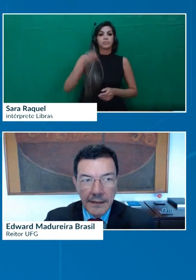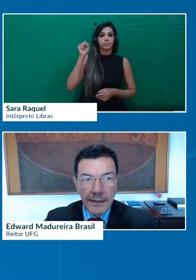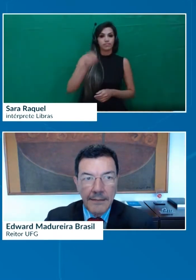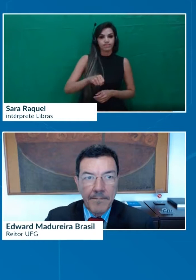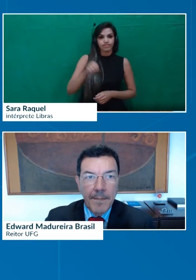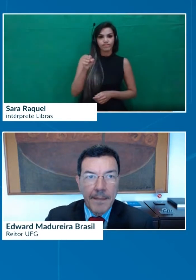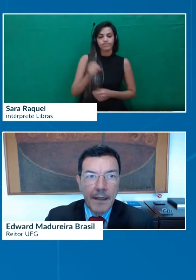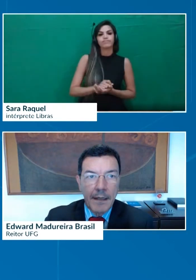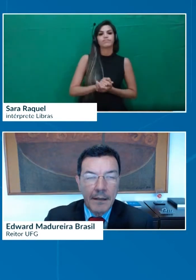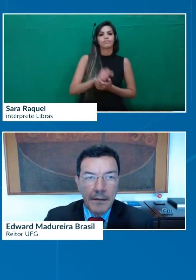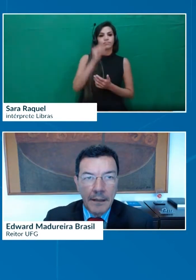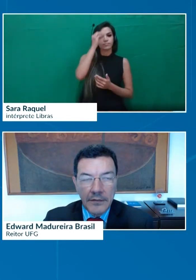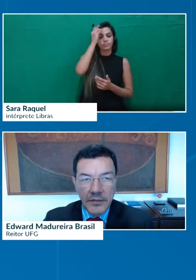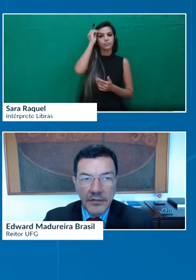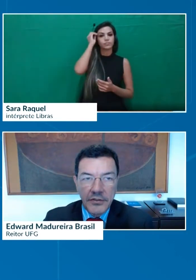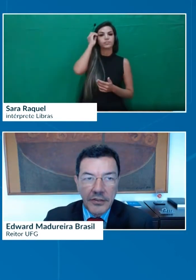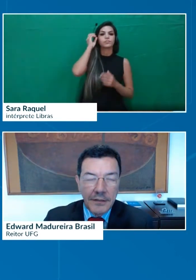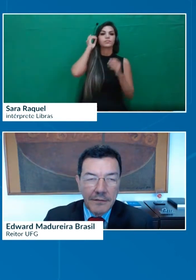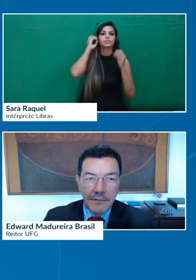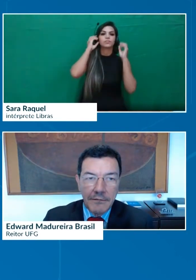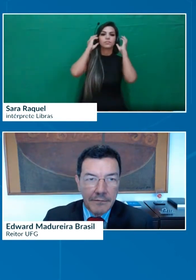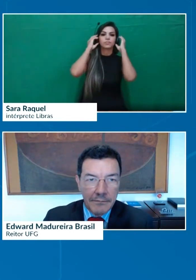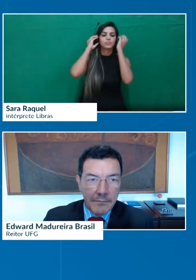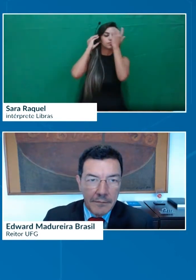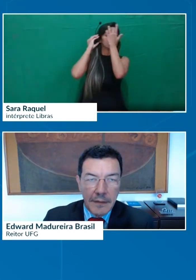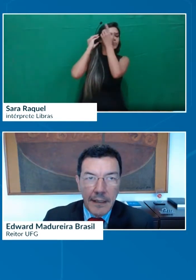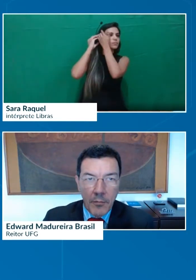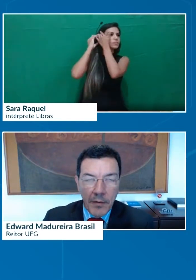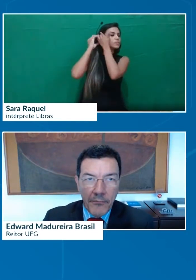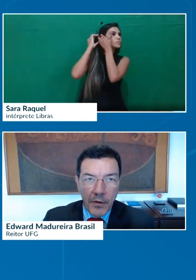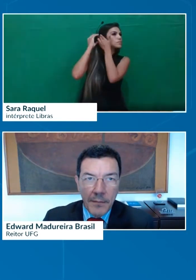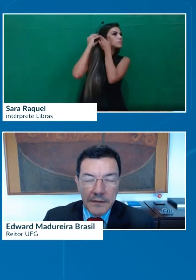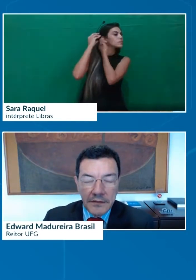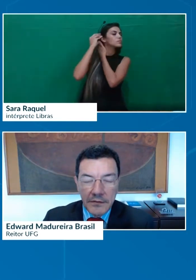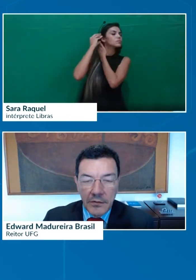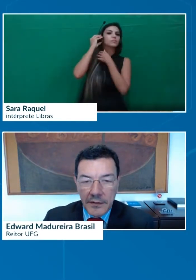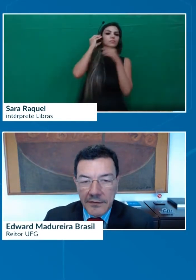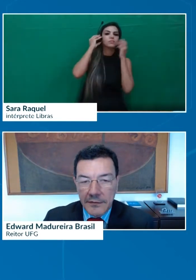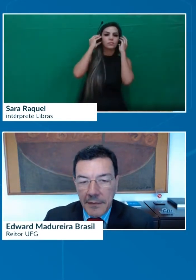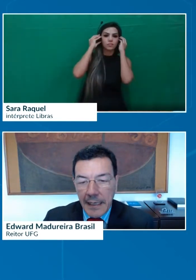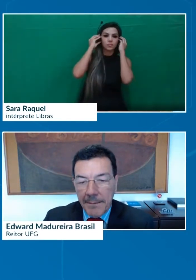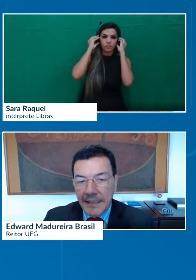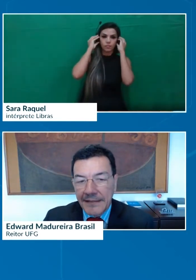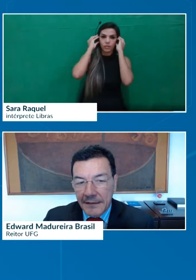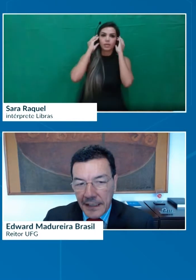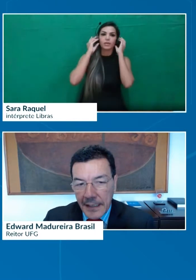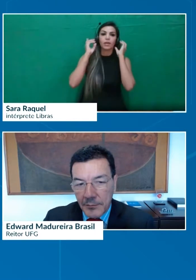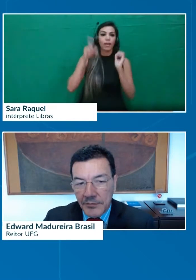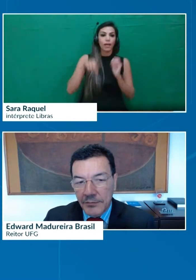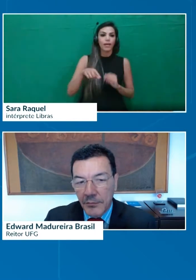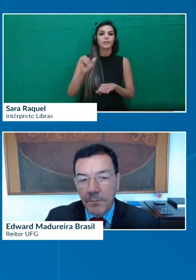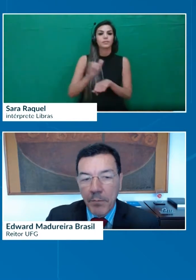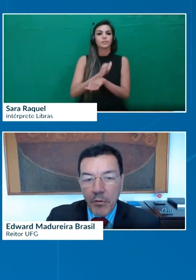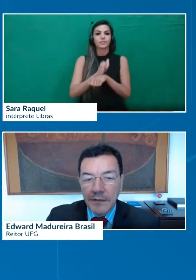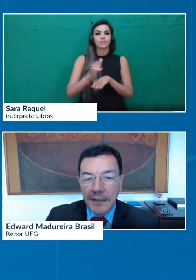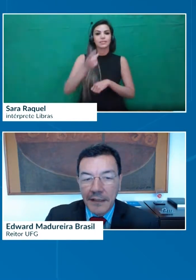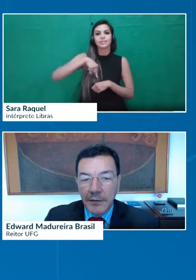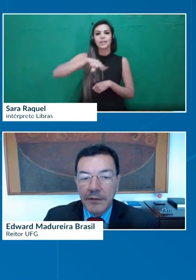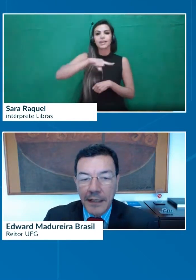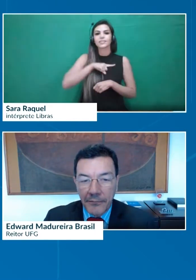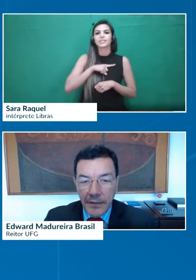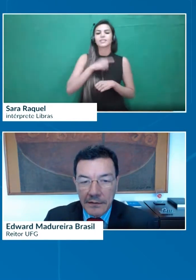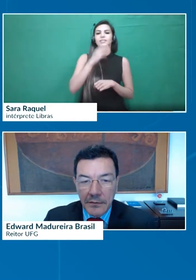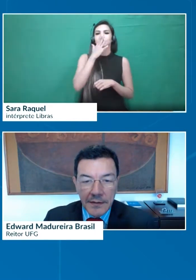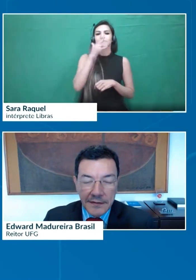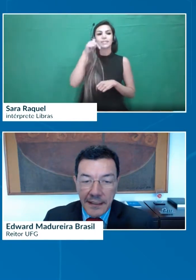Marcelo. A gente é uma forma de nós apresentarmos um pouco